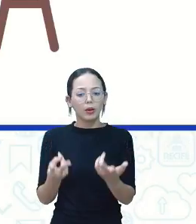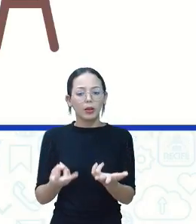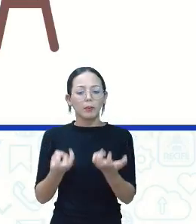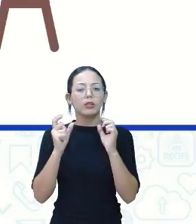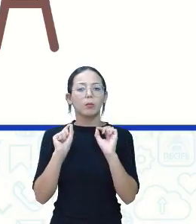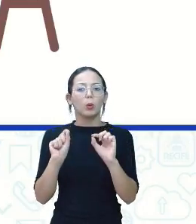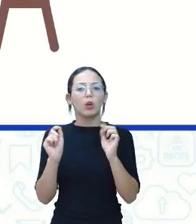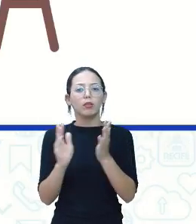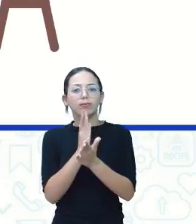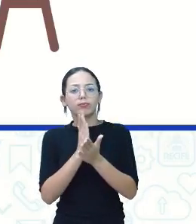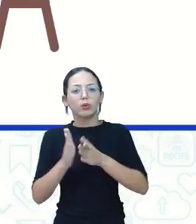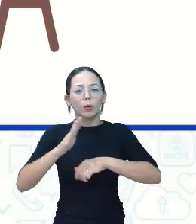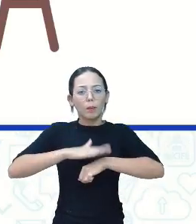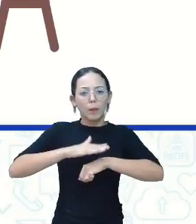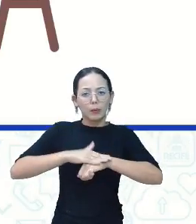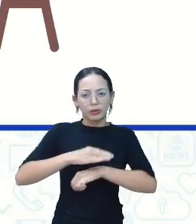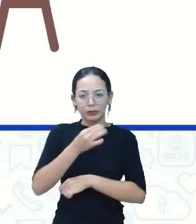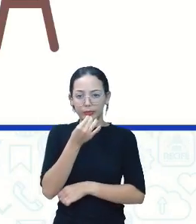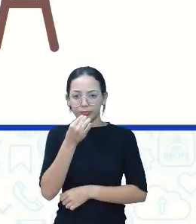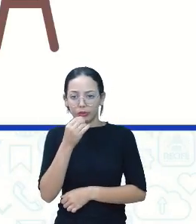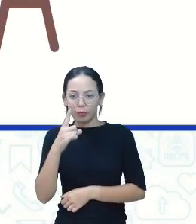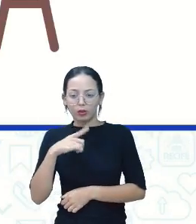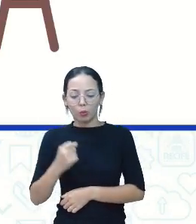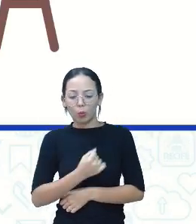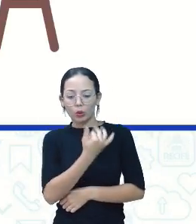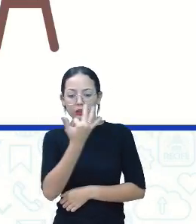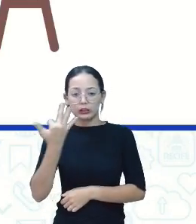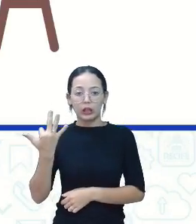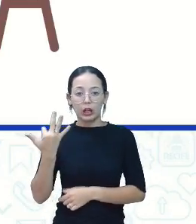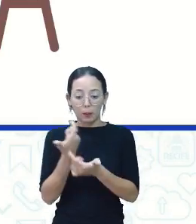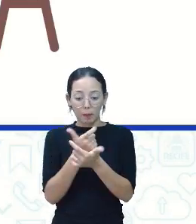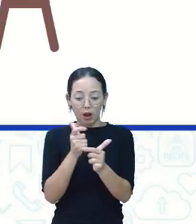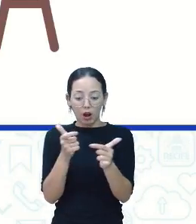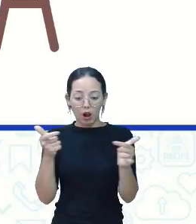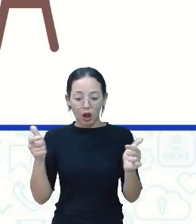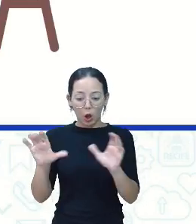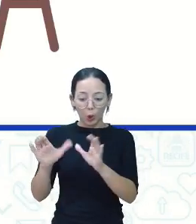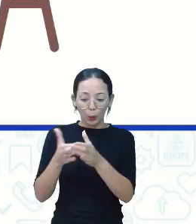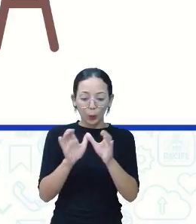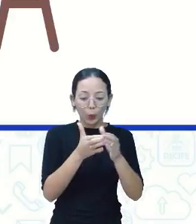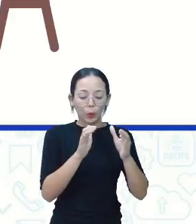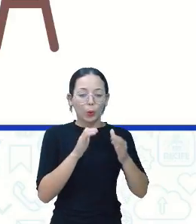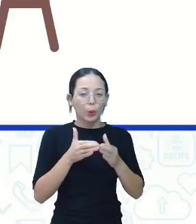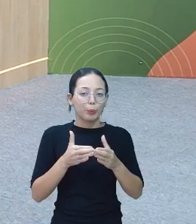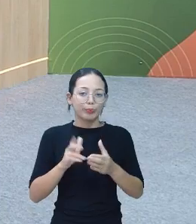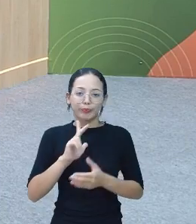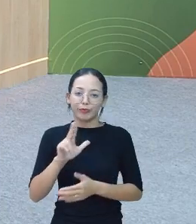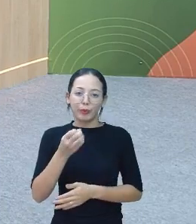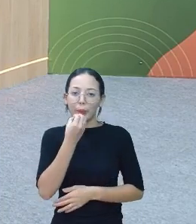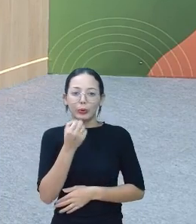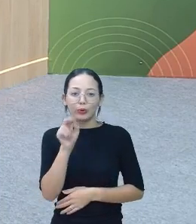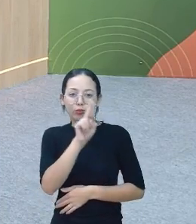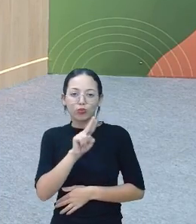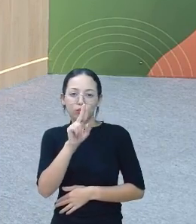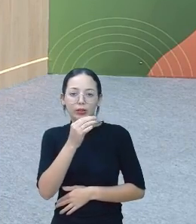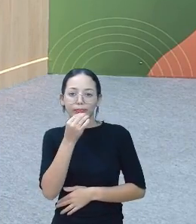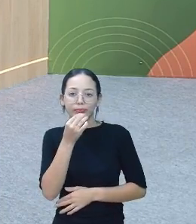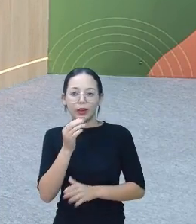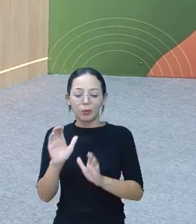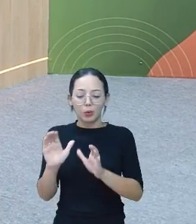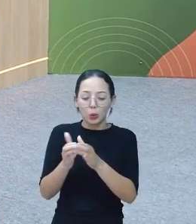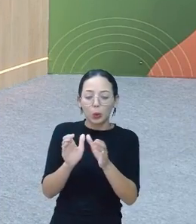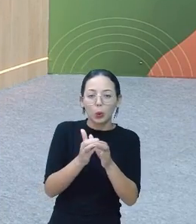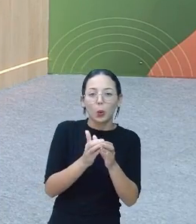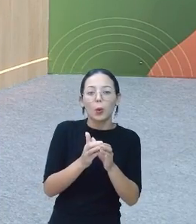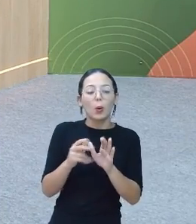que em determinadas situações, quando eu tenho uma quantidade muito grande de categorias, não é adequado eu usar o gráfico de setor, o